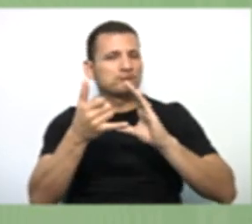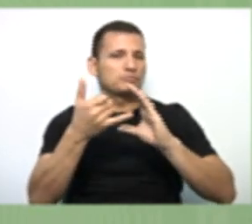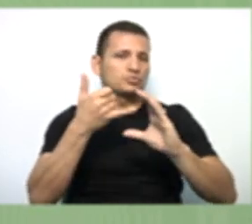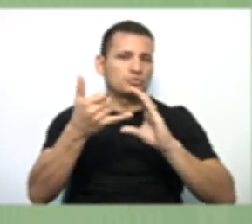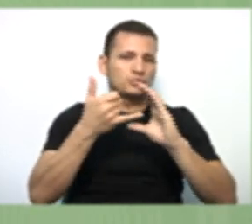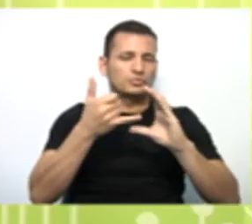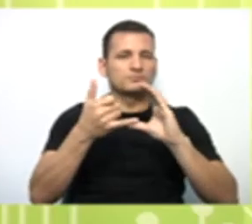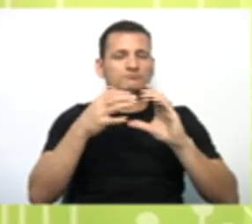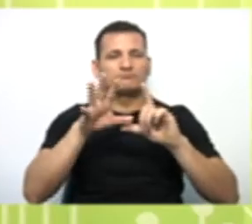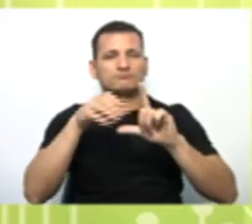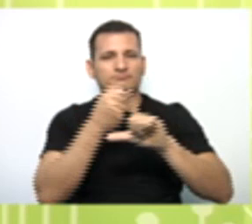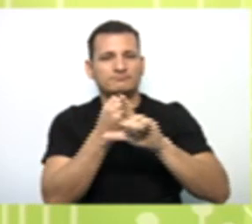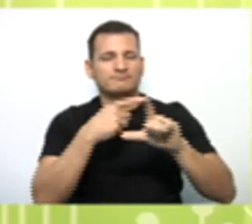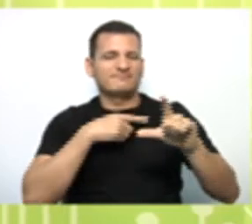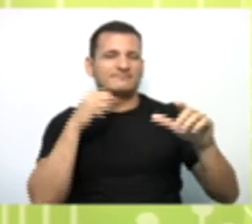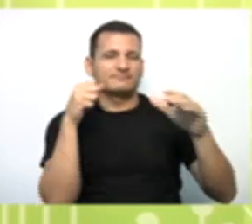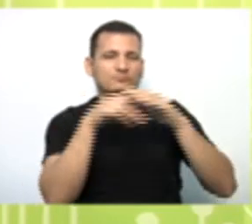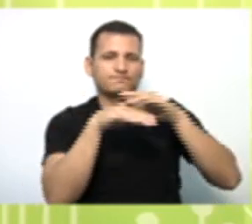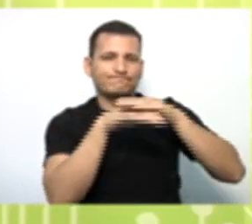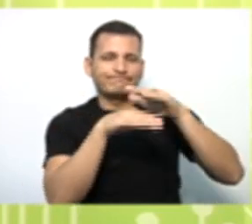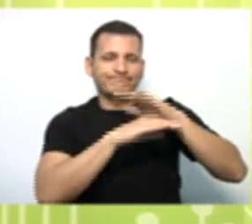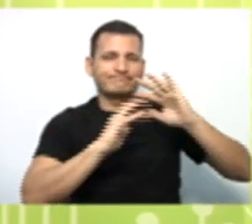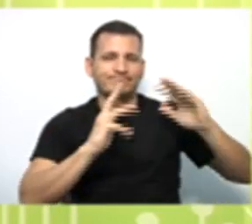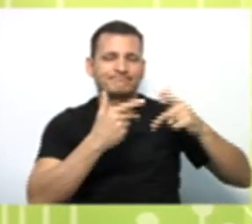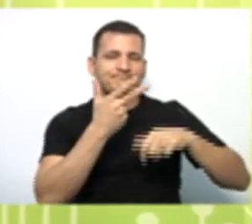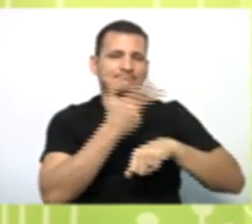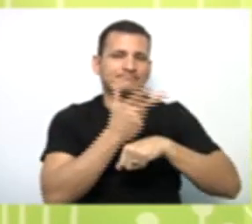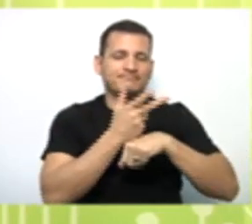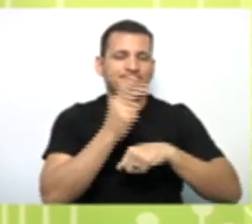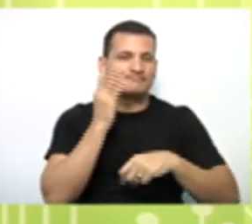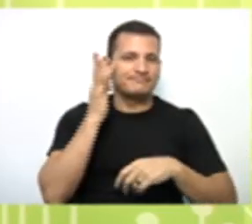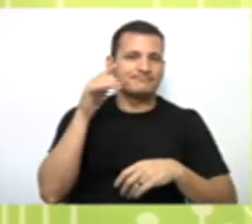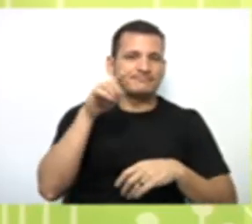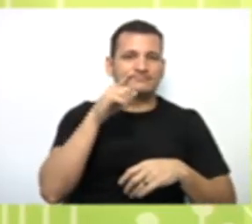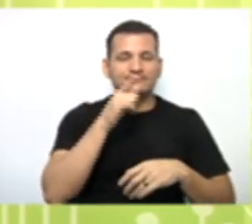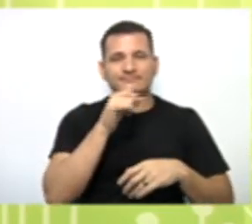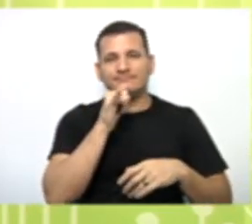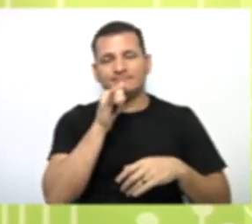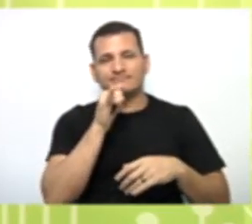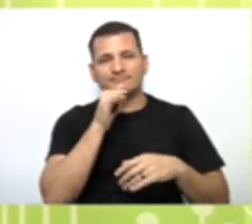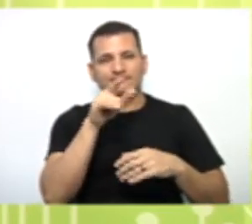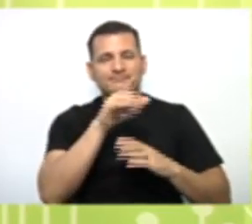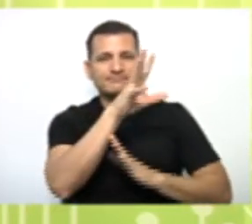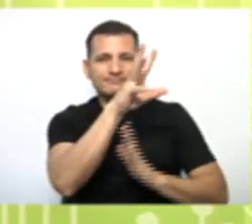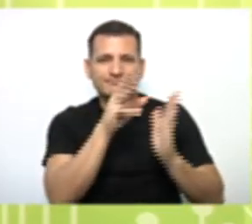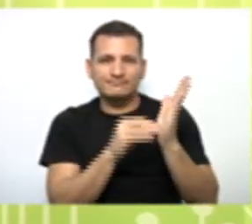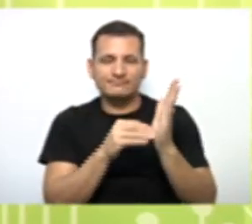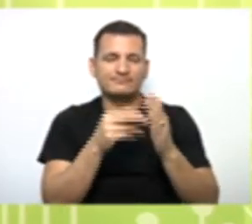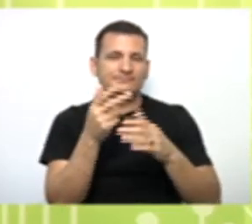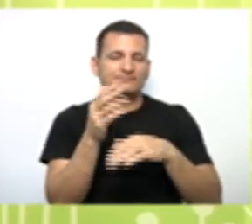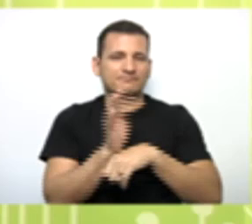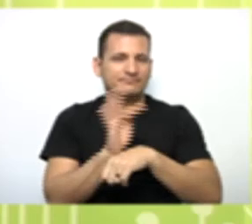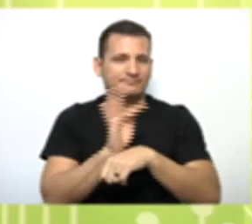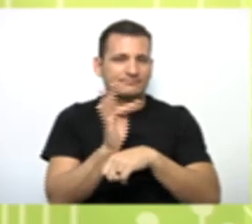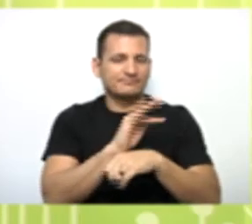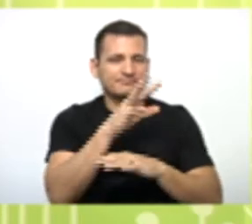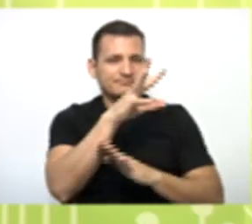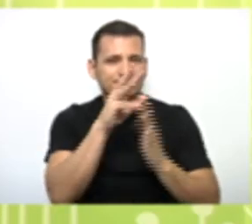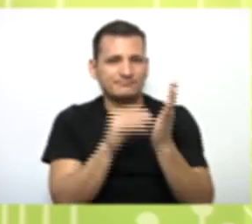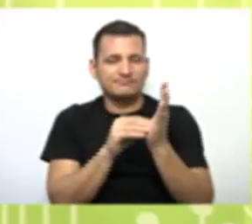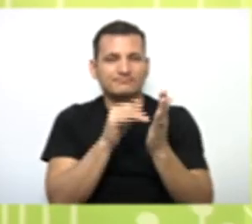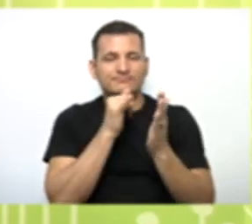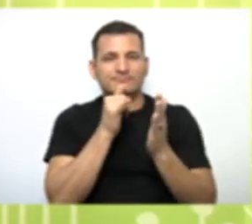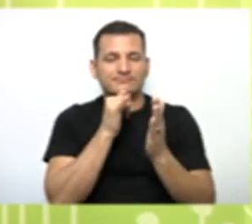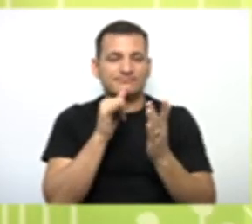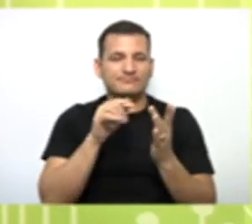né? Imagina você baixando um filmezinho, não pode, mas vamos dizer que você baixe o último